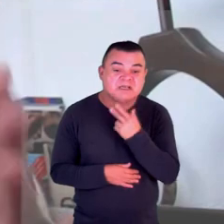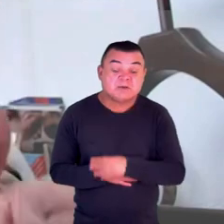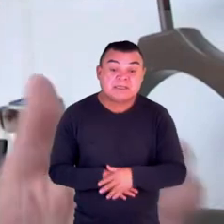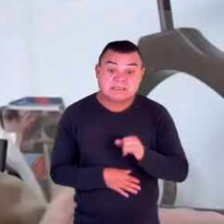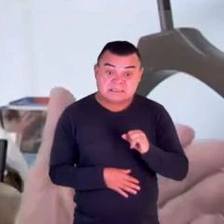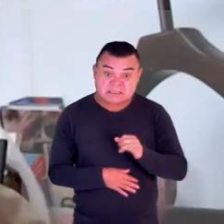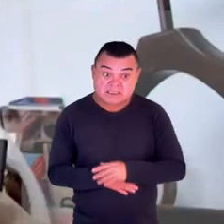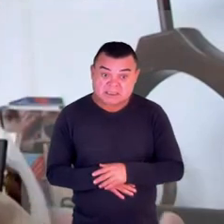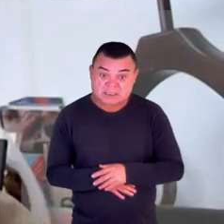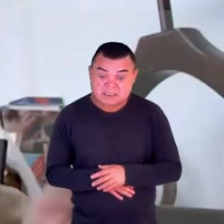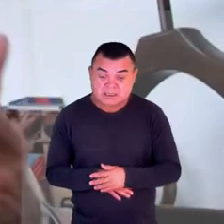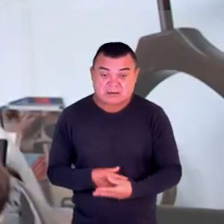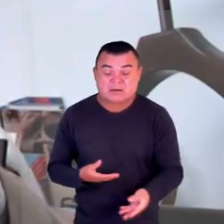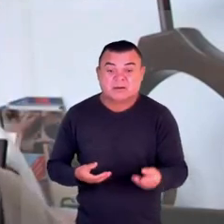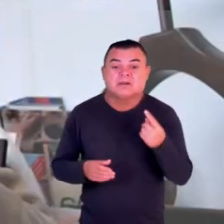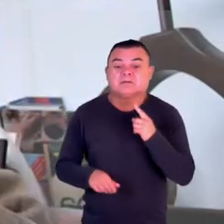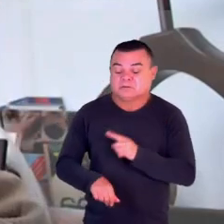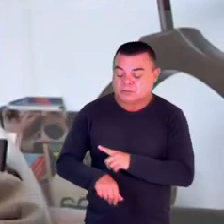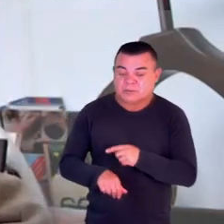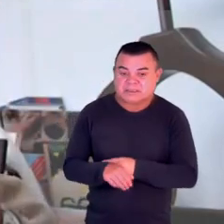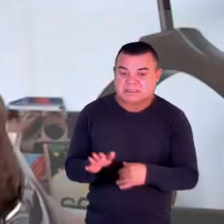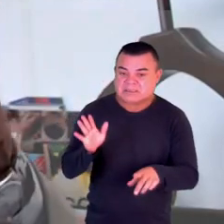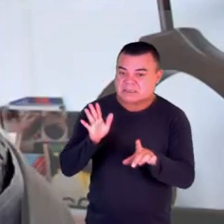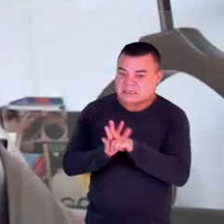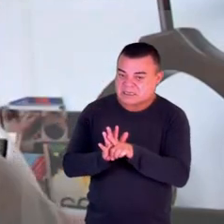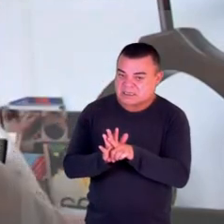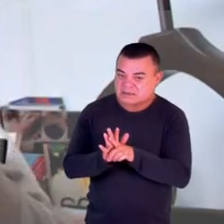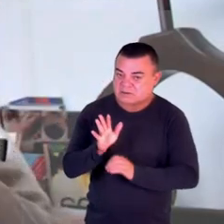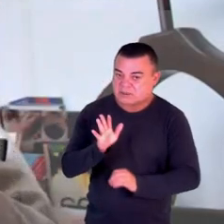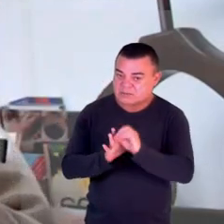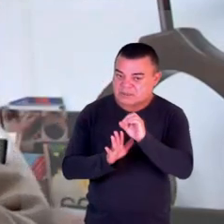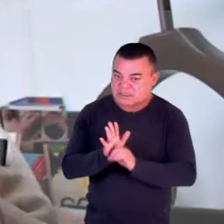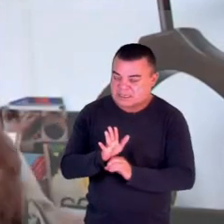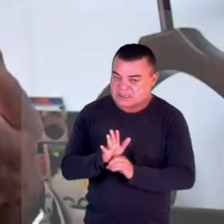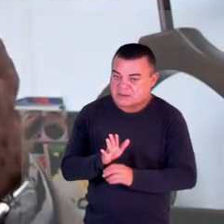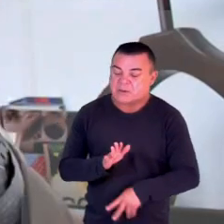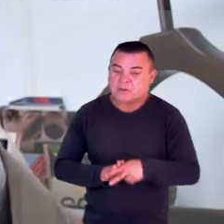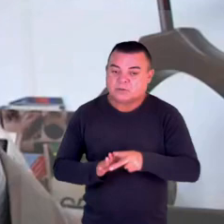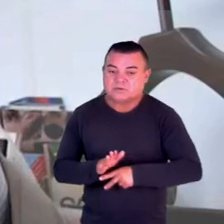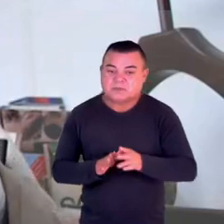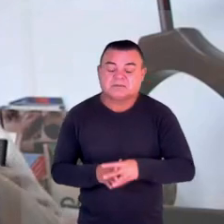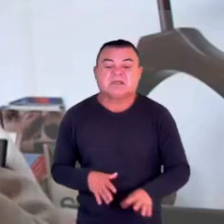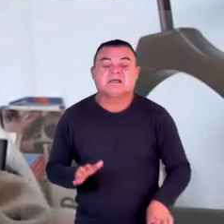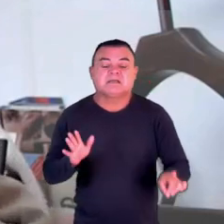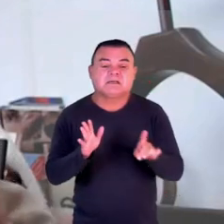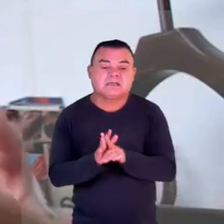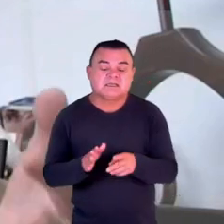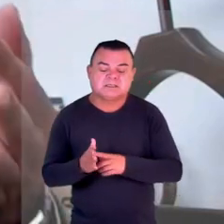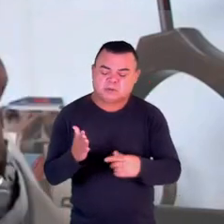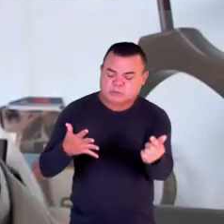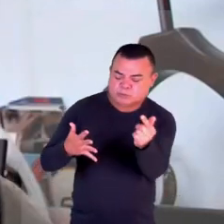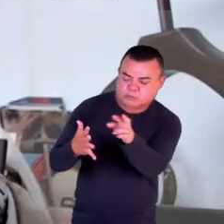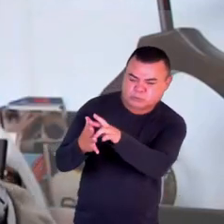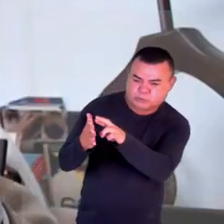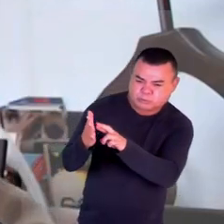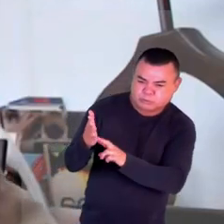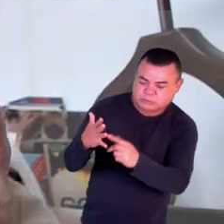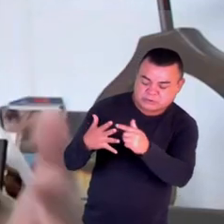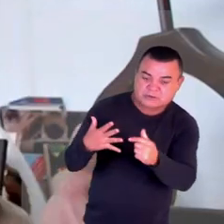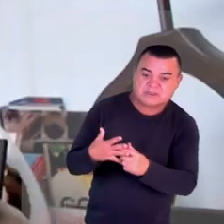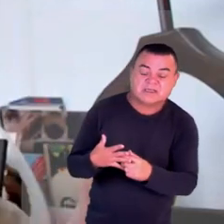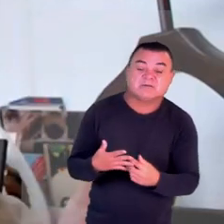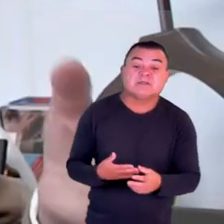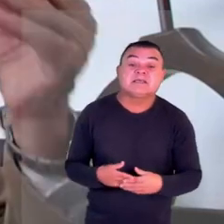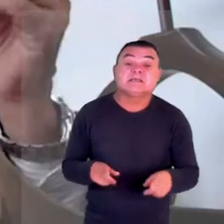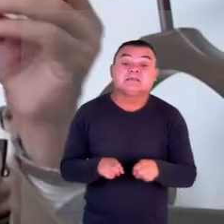momento das leis orçamentárias os planos plurianuais da lei de diretriz orçamentária da lei orçamentária e da sua